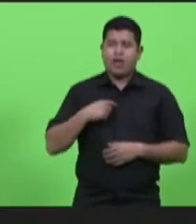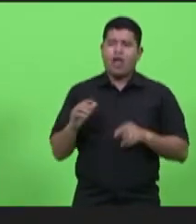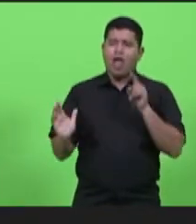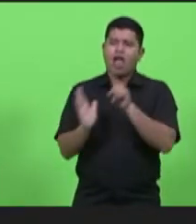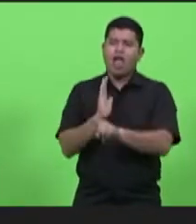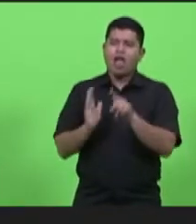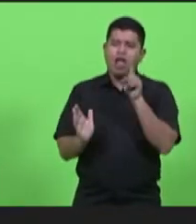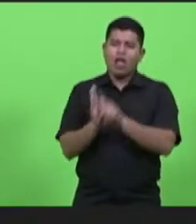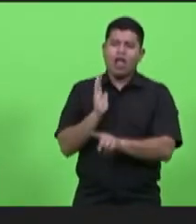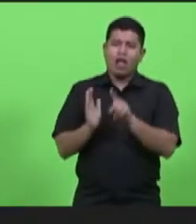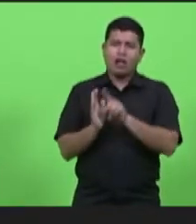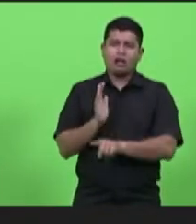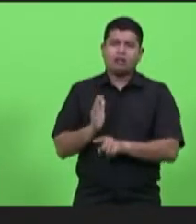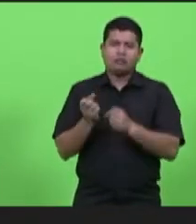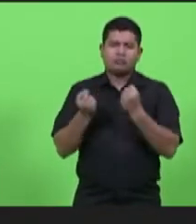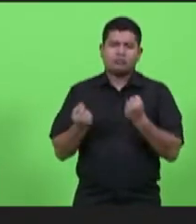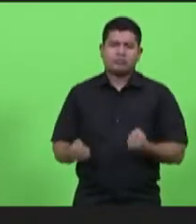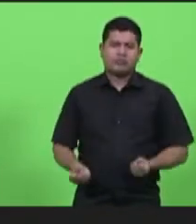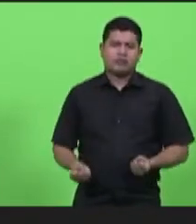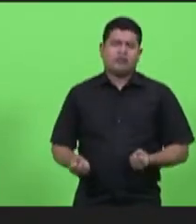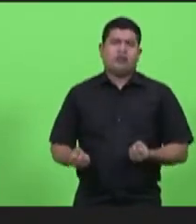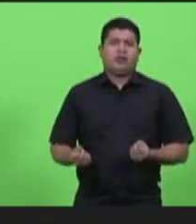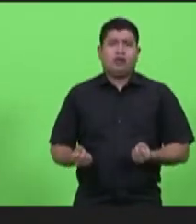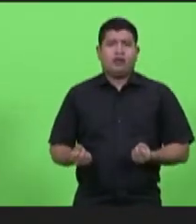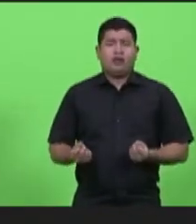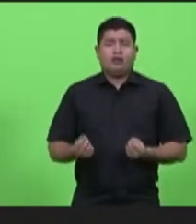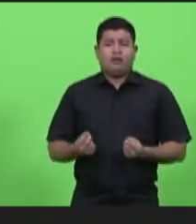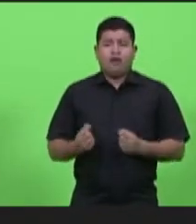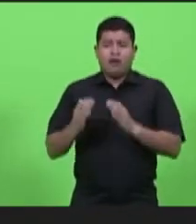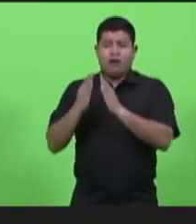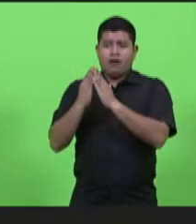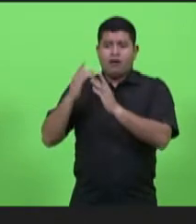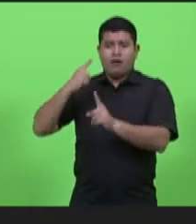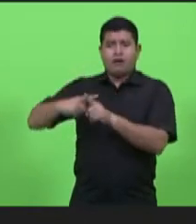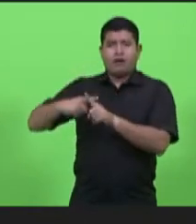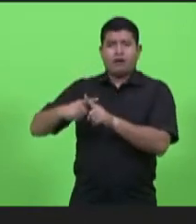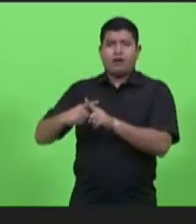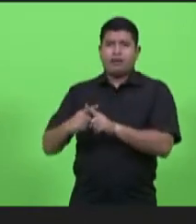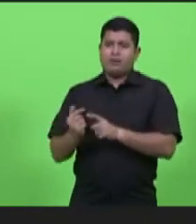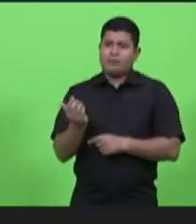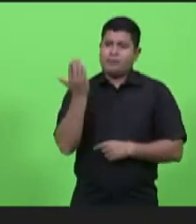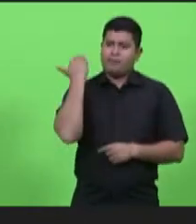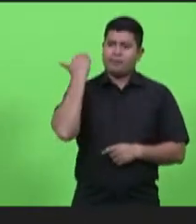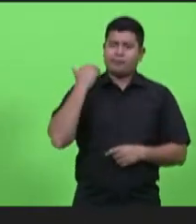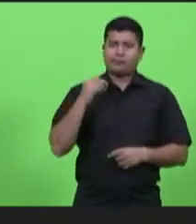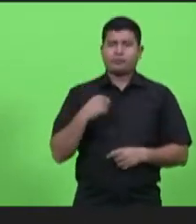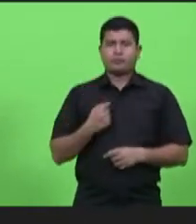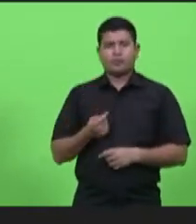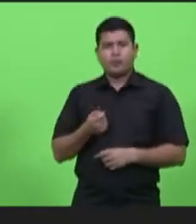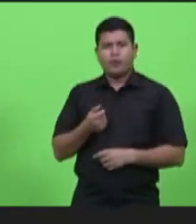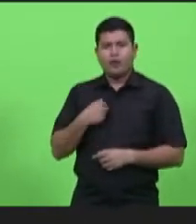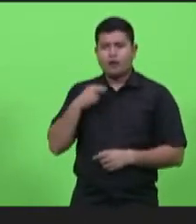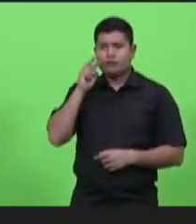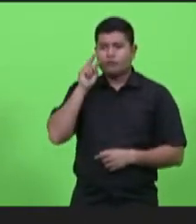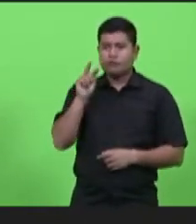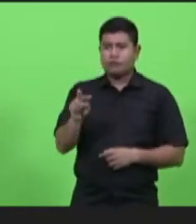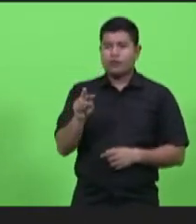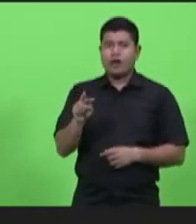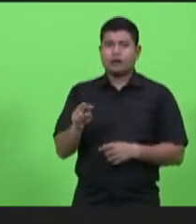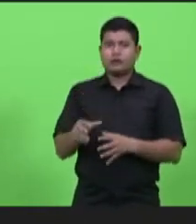tão pesado quando se fala de igreja, ao tempo em que, há poucos dias atrás, nós vimos grandes